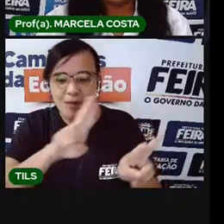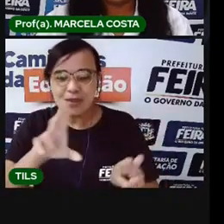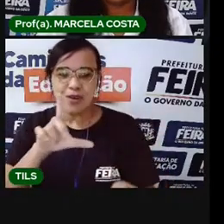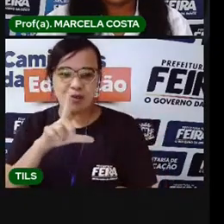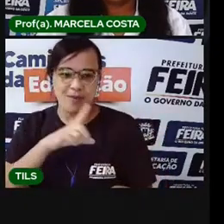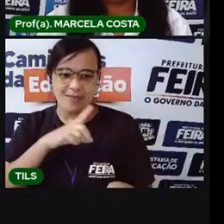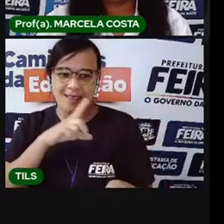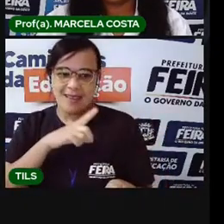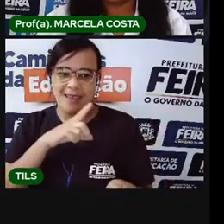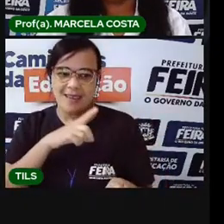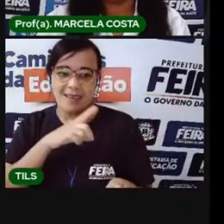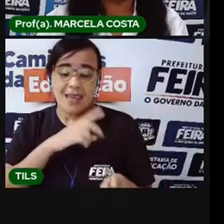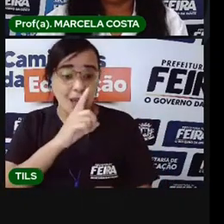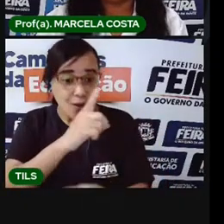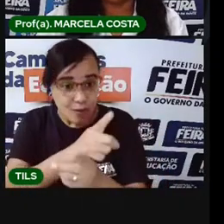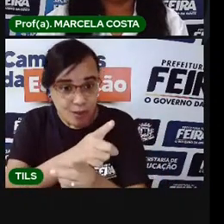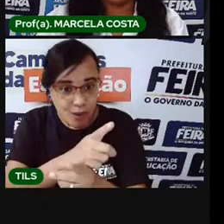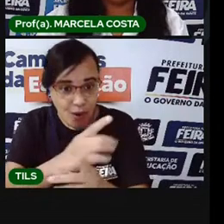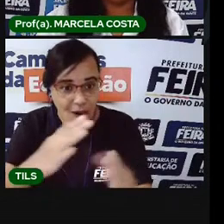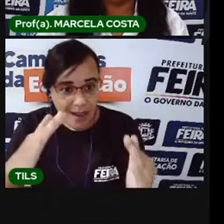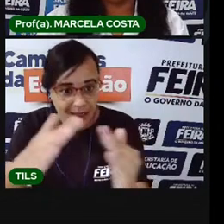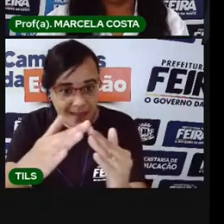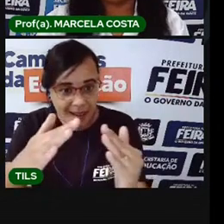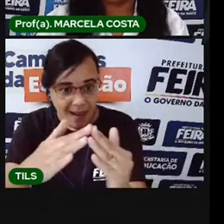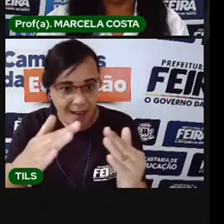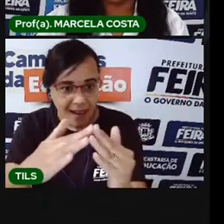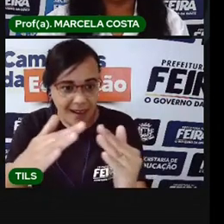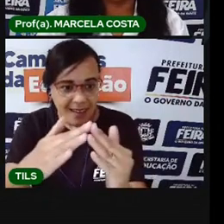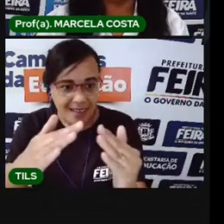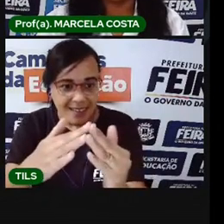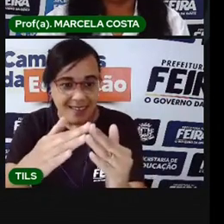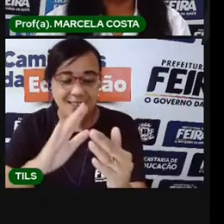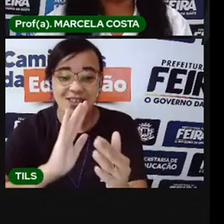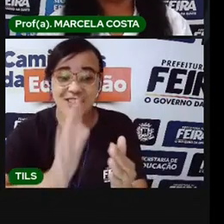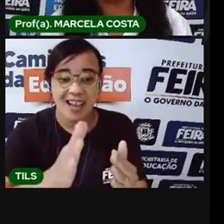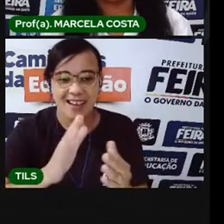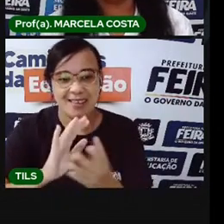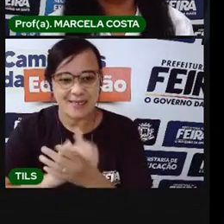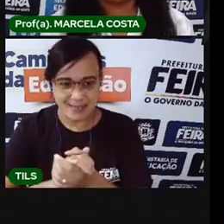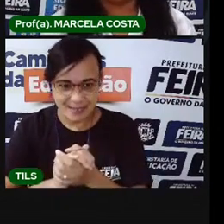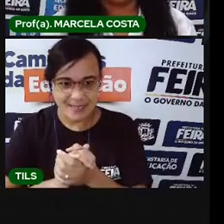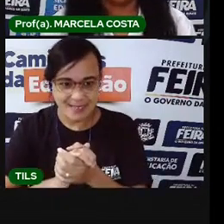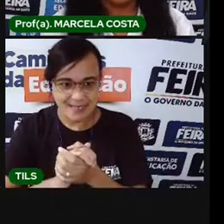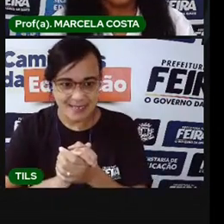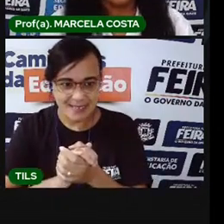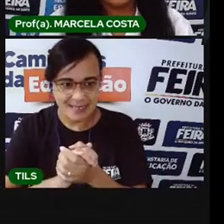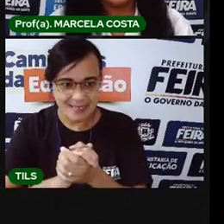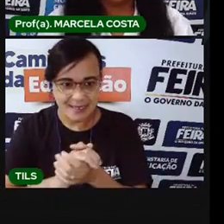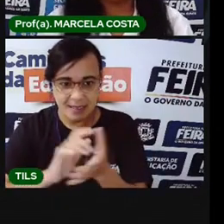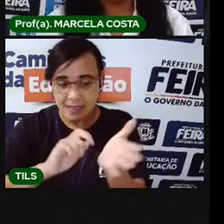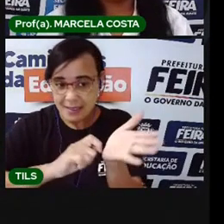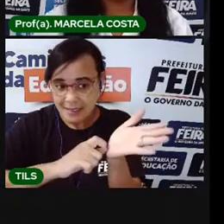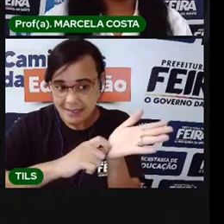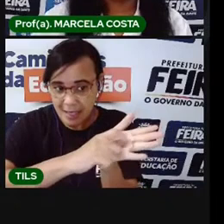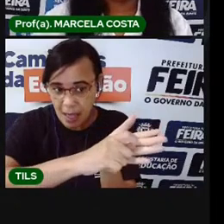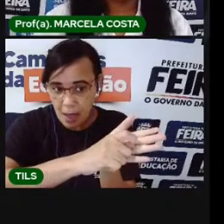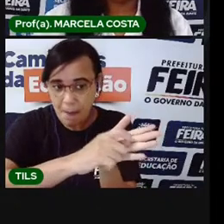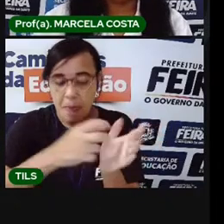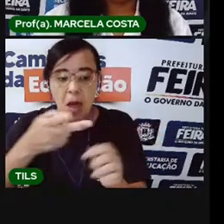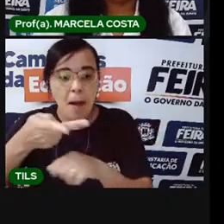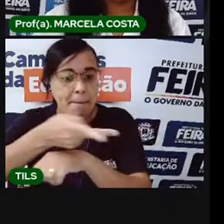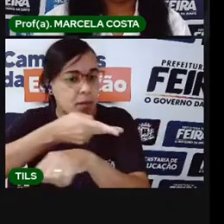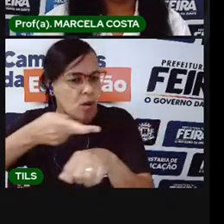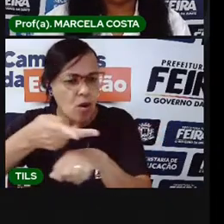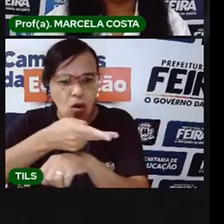aqui. Casa. Já marquei. Marca aí na sua tarefa. E agora, você vai continuar procurando o